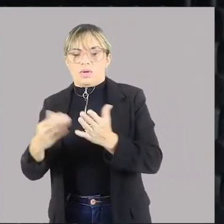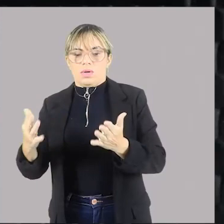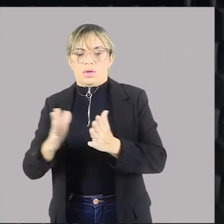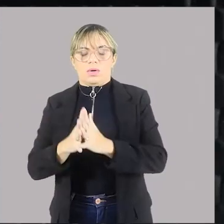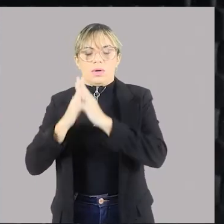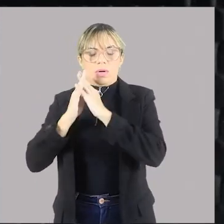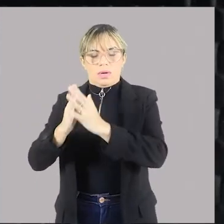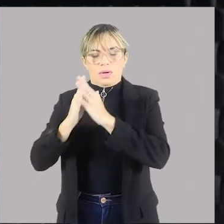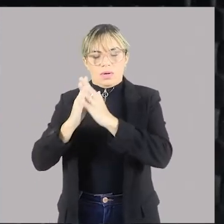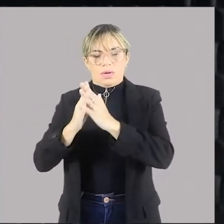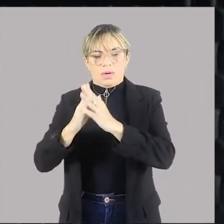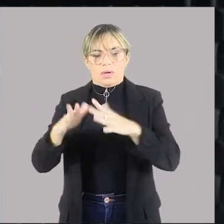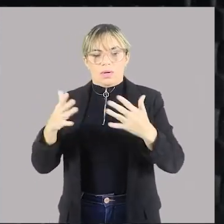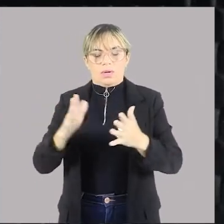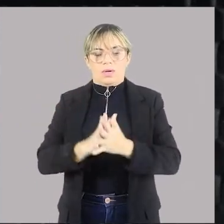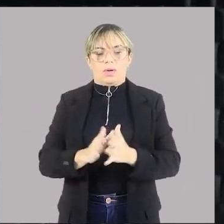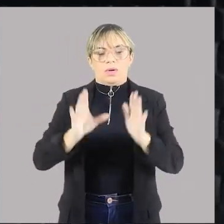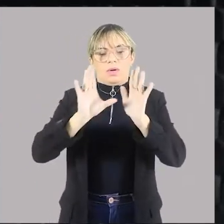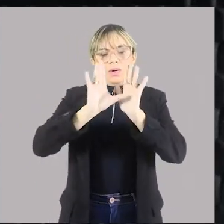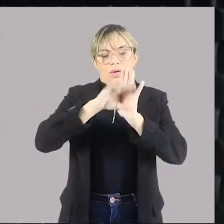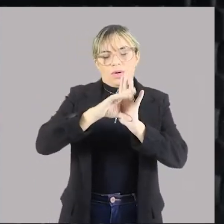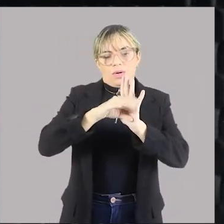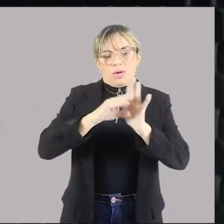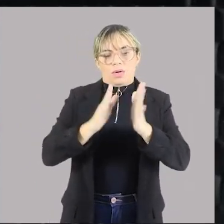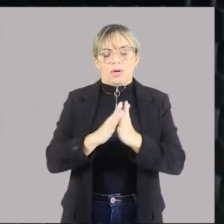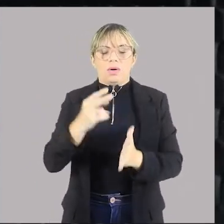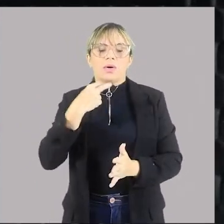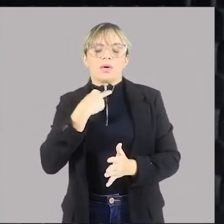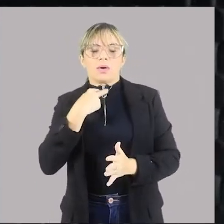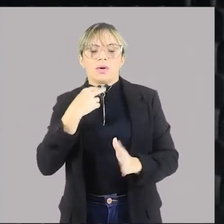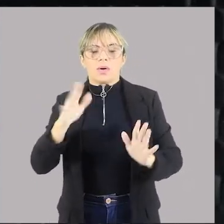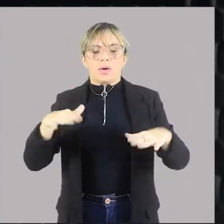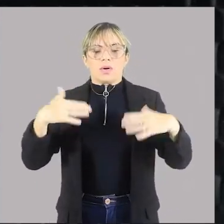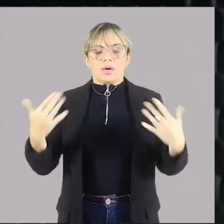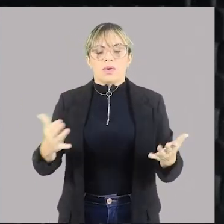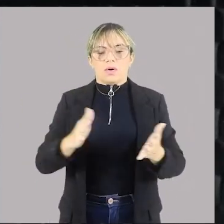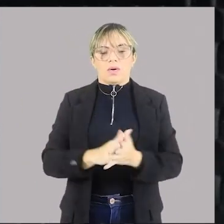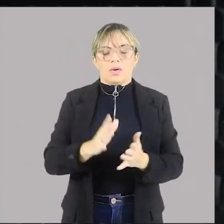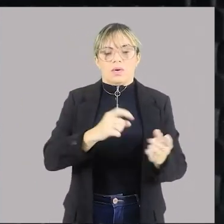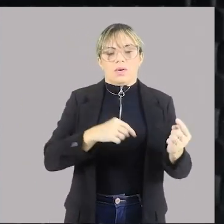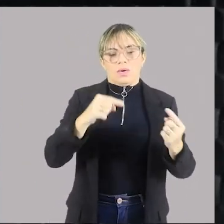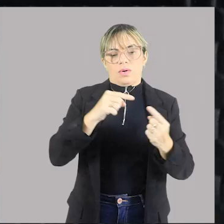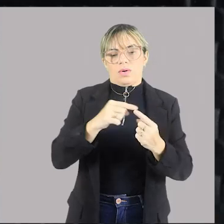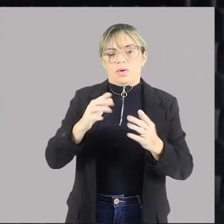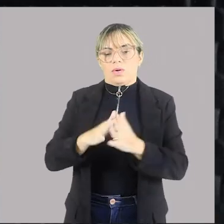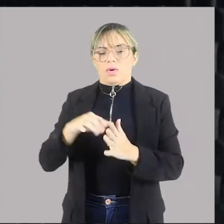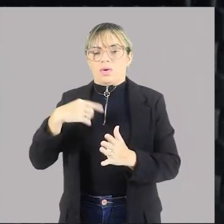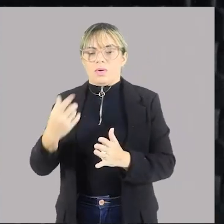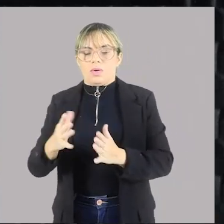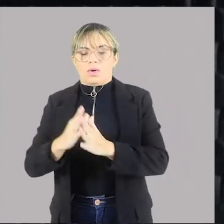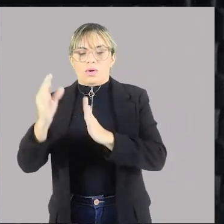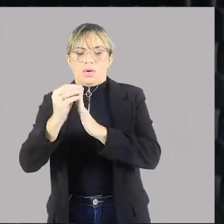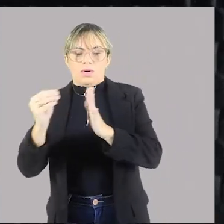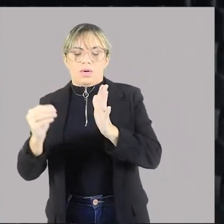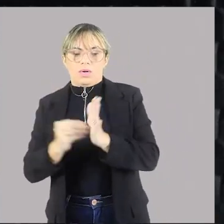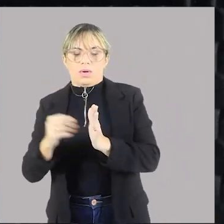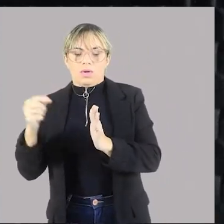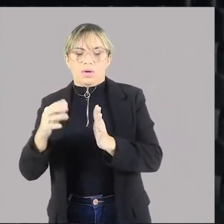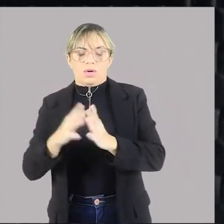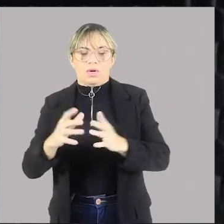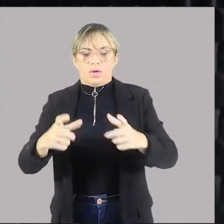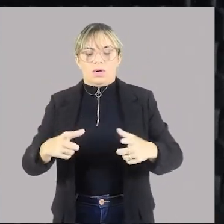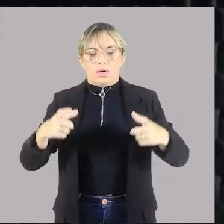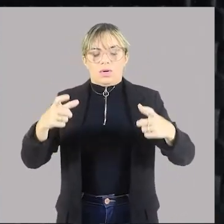uma confusão de conceitos. Não podemos ter, ao mesmo tempo, um objetivo e um conteúdo no mesmo lugar, ou seja,